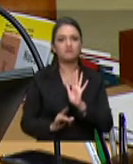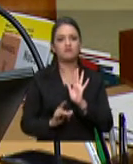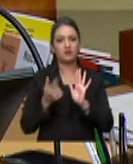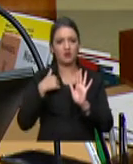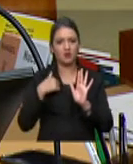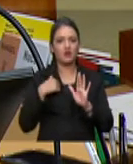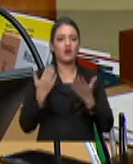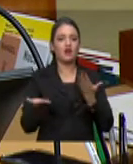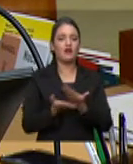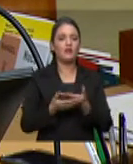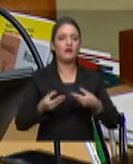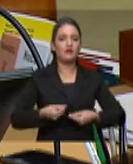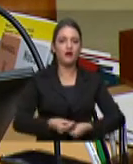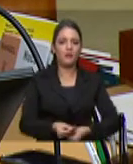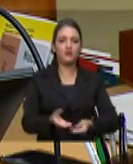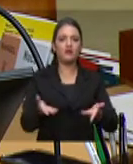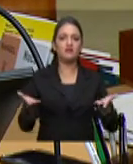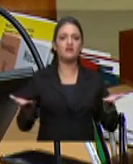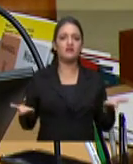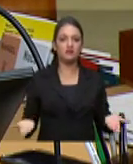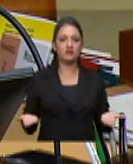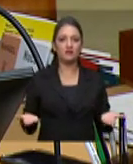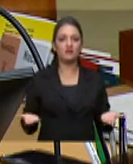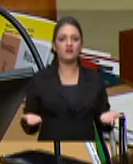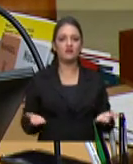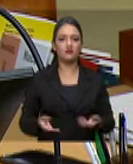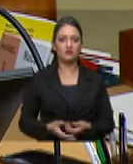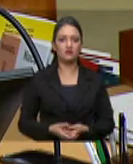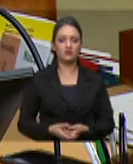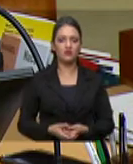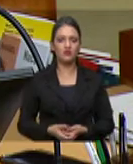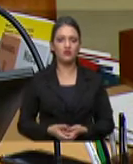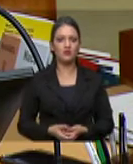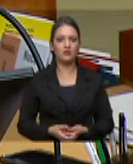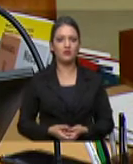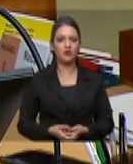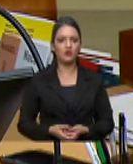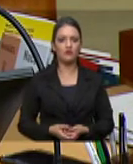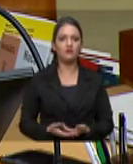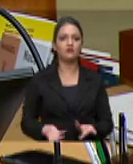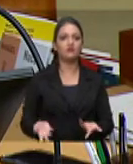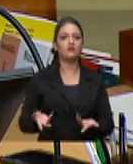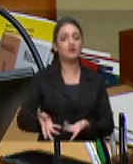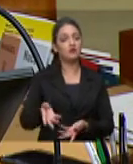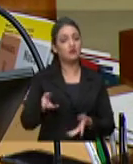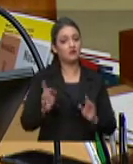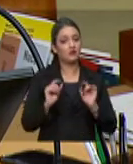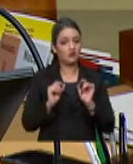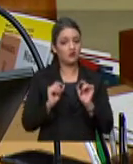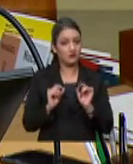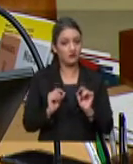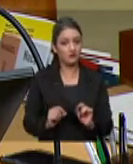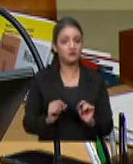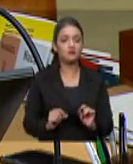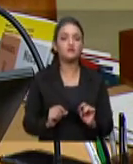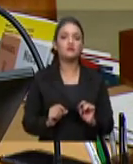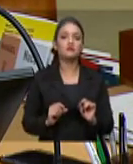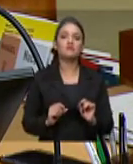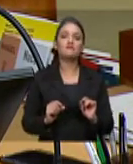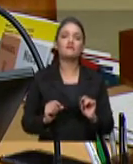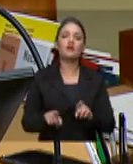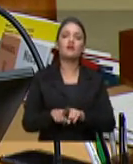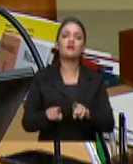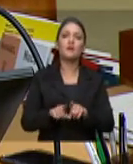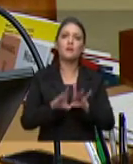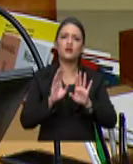ao qual farei juntada. Em primeiro lugar, porque entendo não haver decreto autônomo na questão, há uma